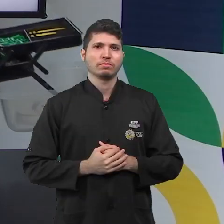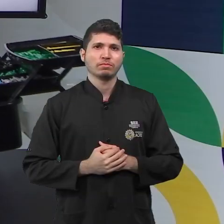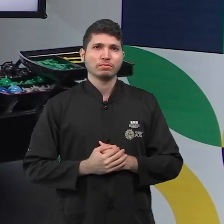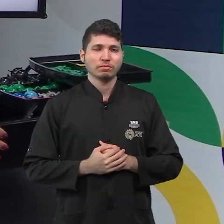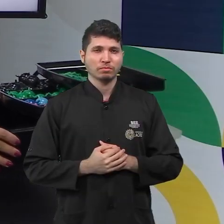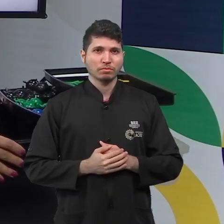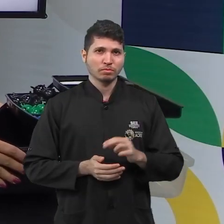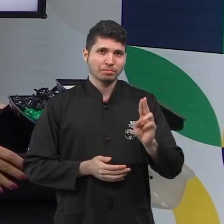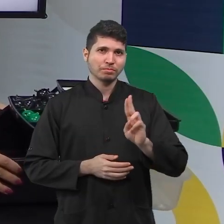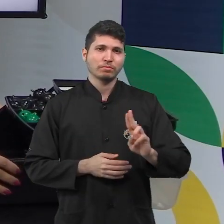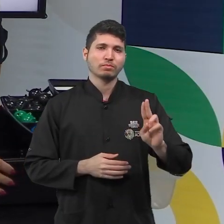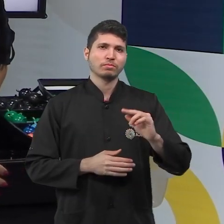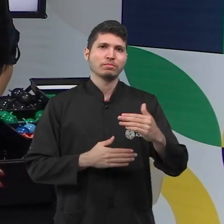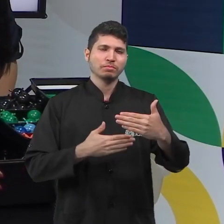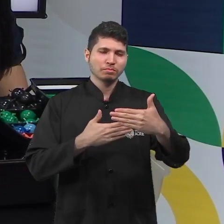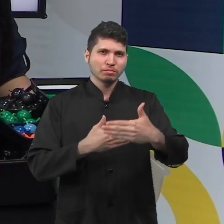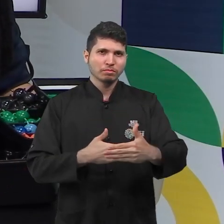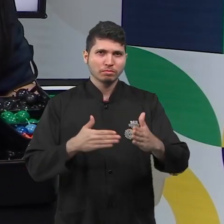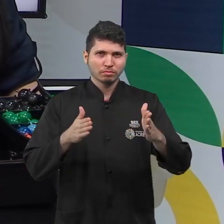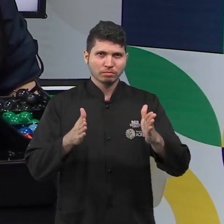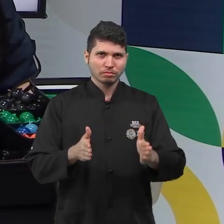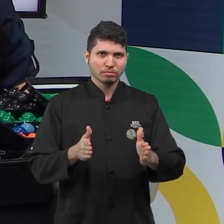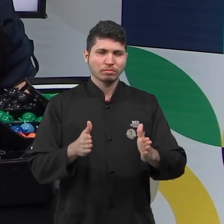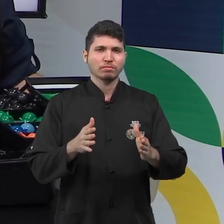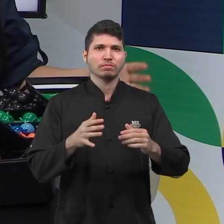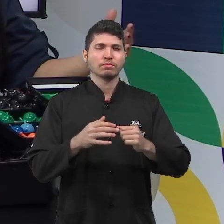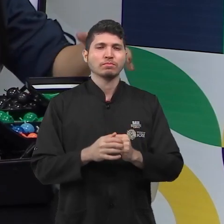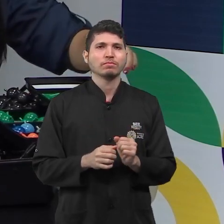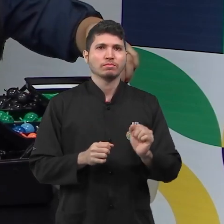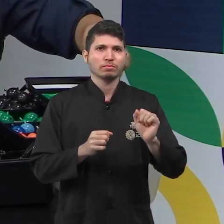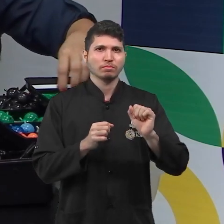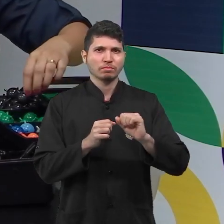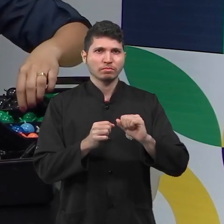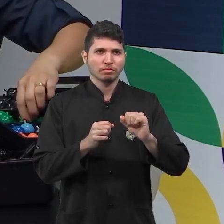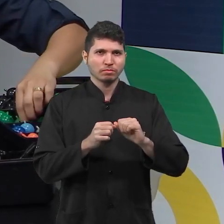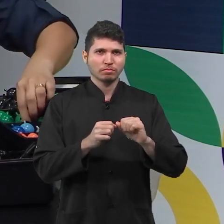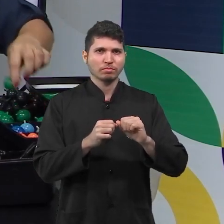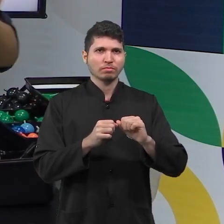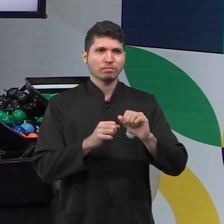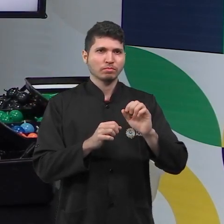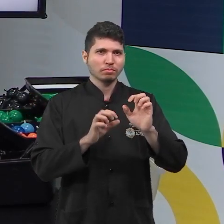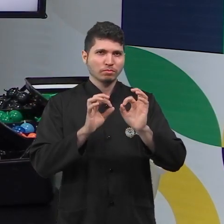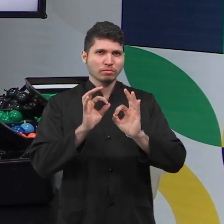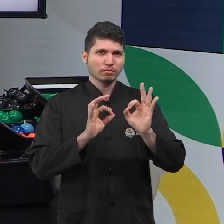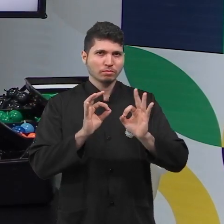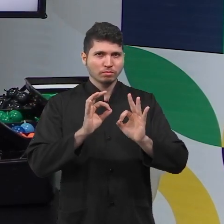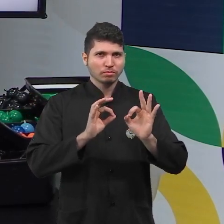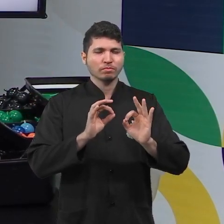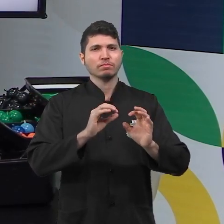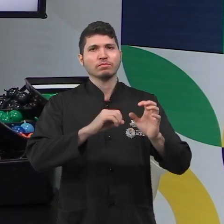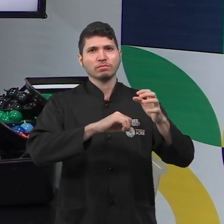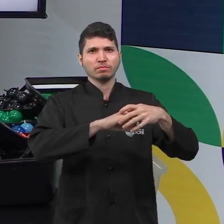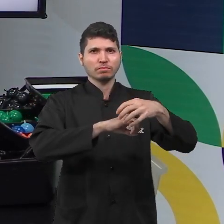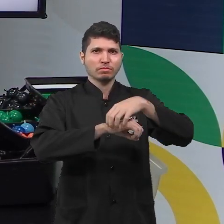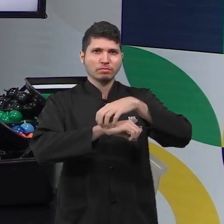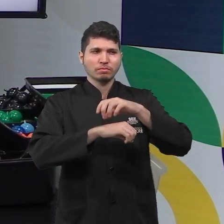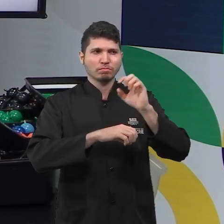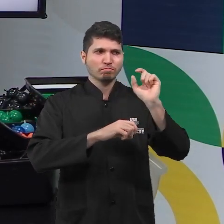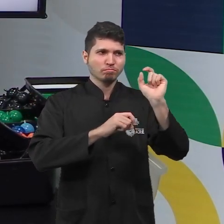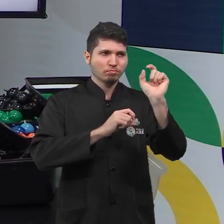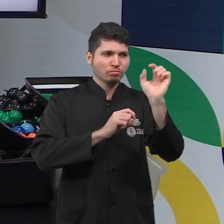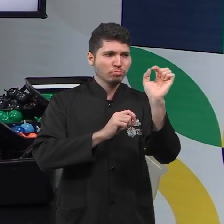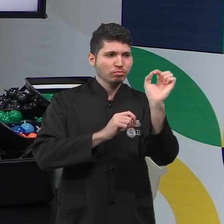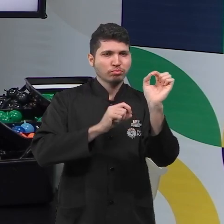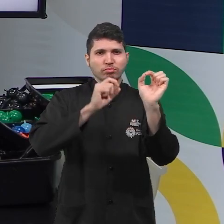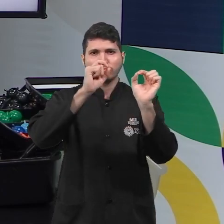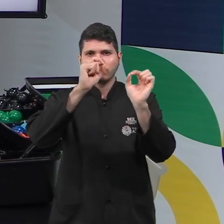meu kitzinho. Daqui é um kit para montar as moléculas. E cada uma dessas bolinhas, ela vai representar um